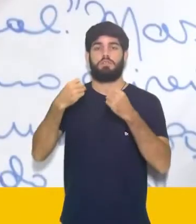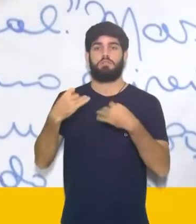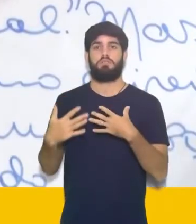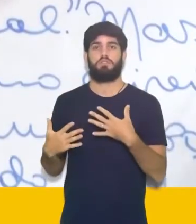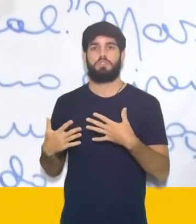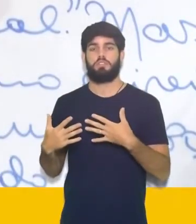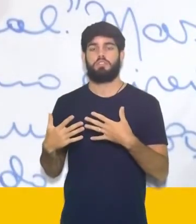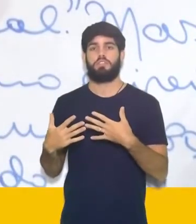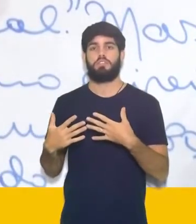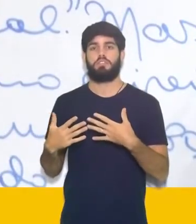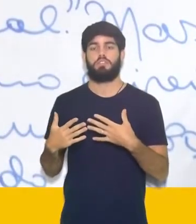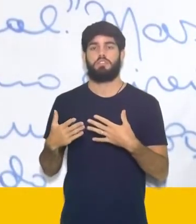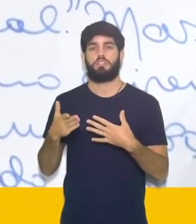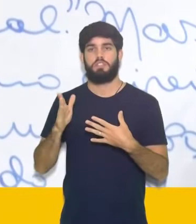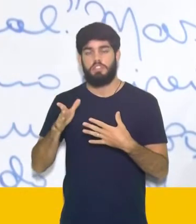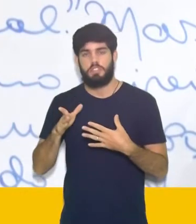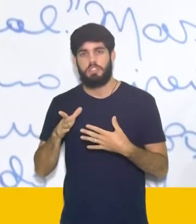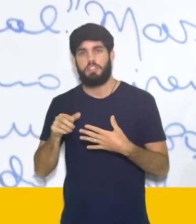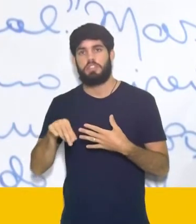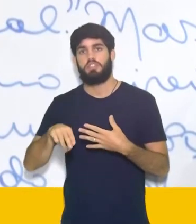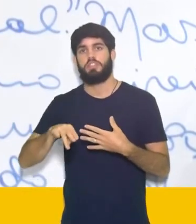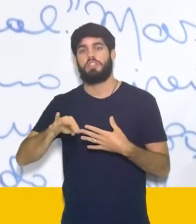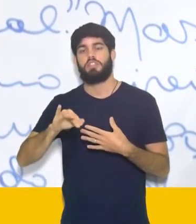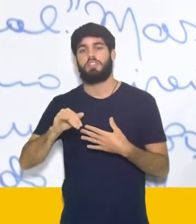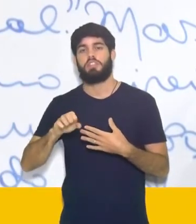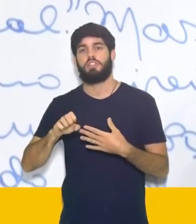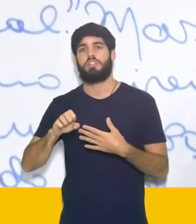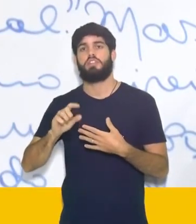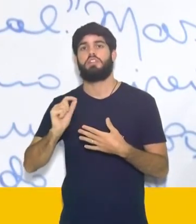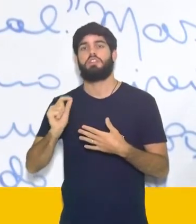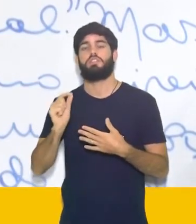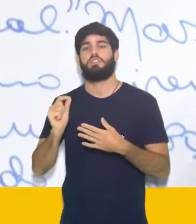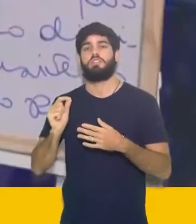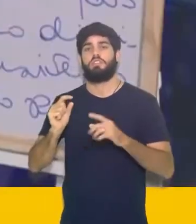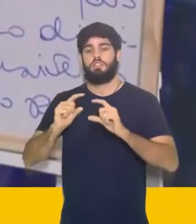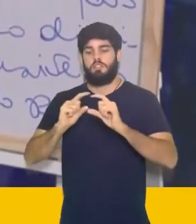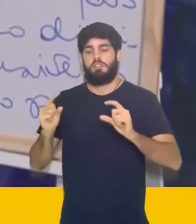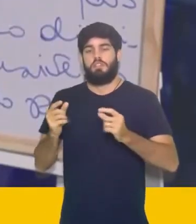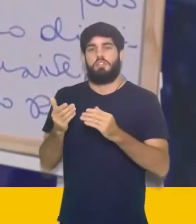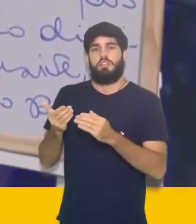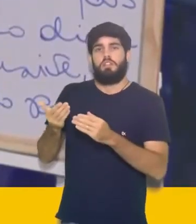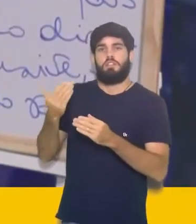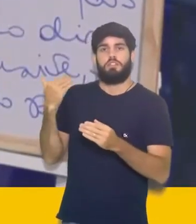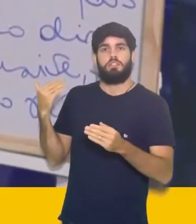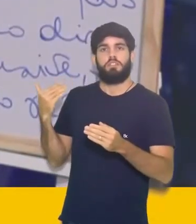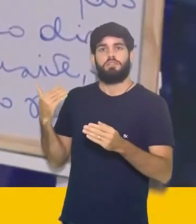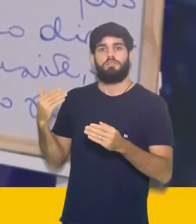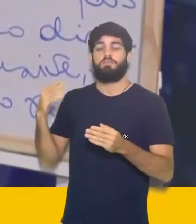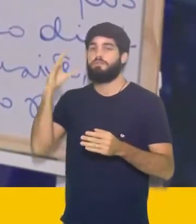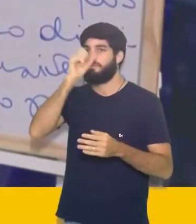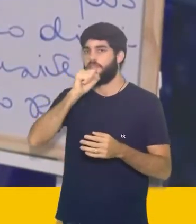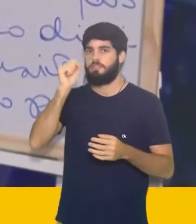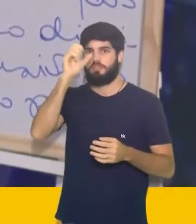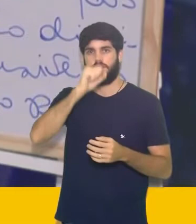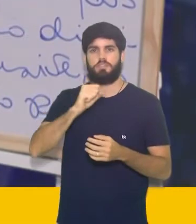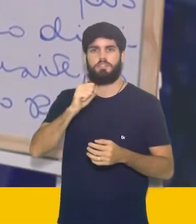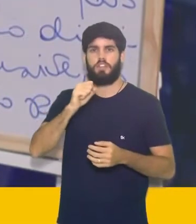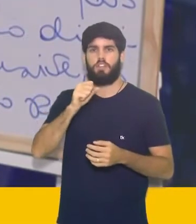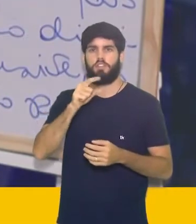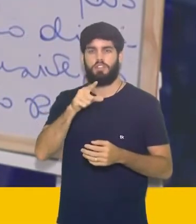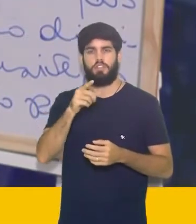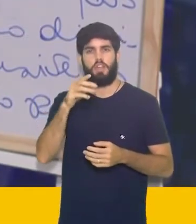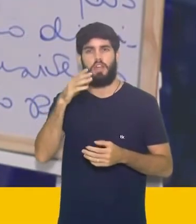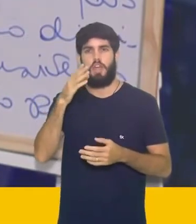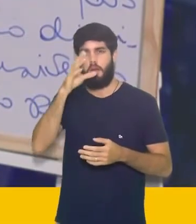que esse já que é para essa frase aqui. Aprende isso e tu vai fazer